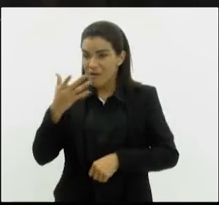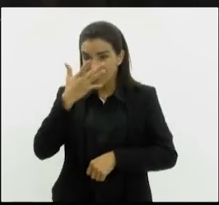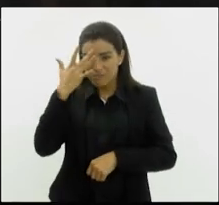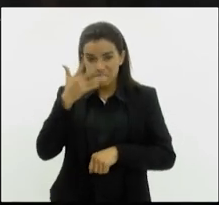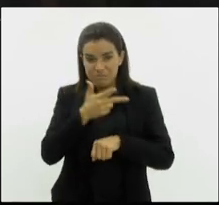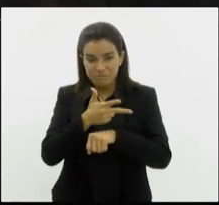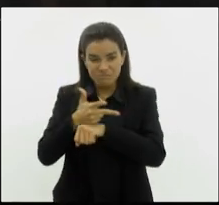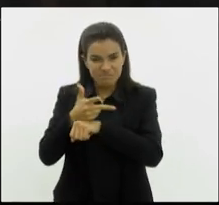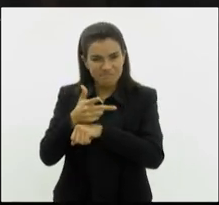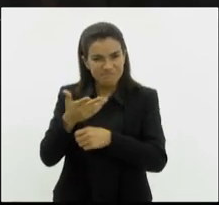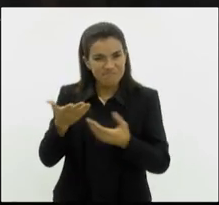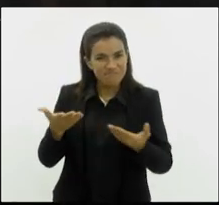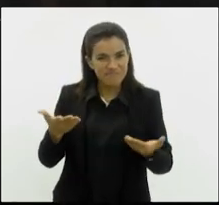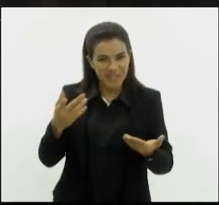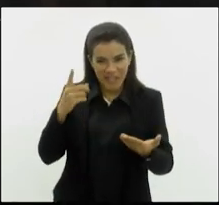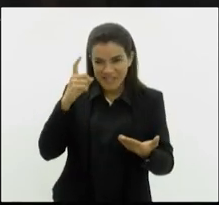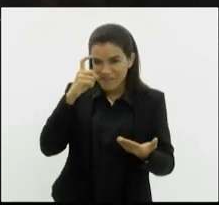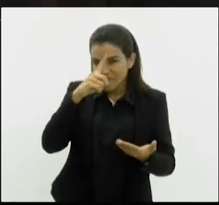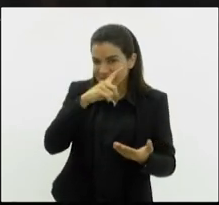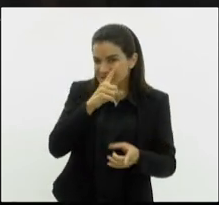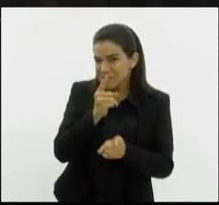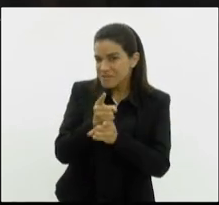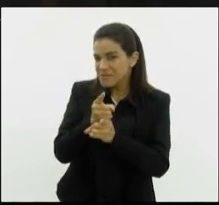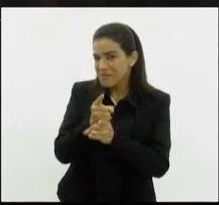Será que é difícil descobrir quem são?